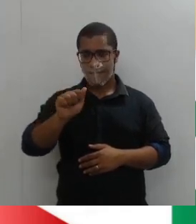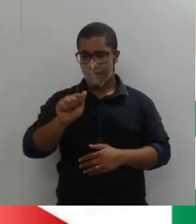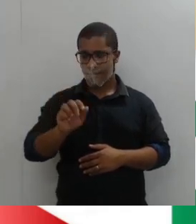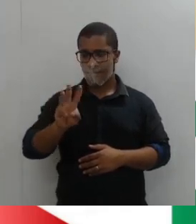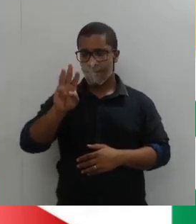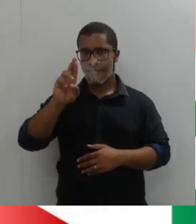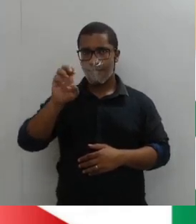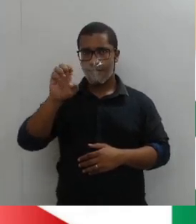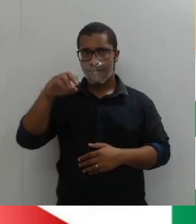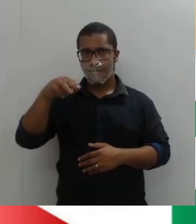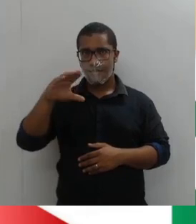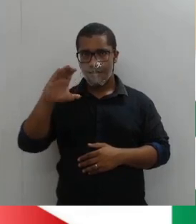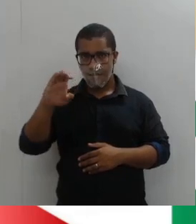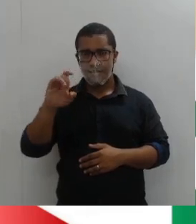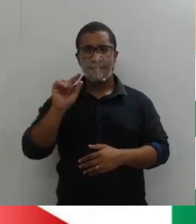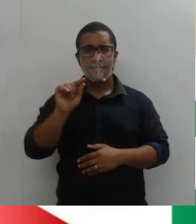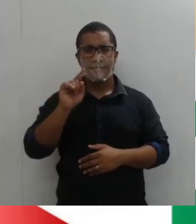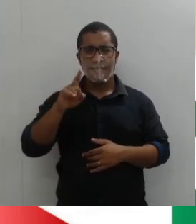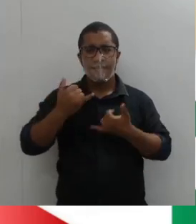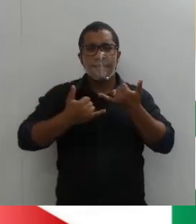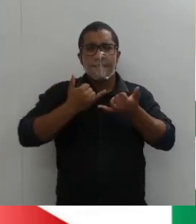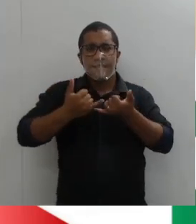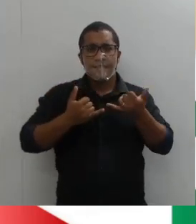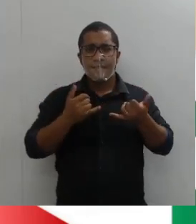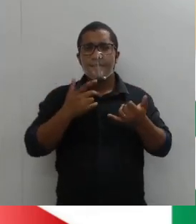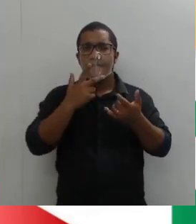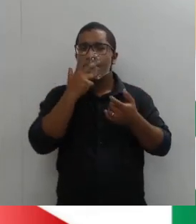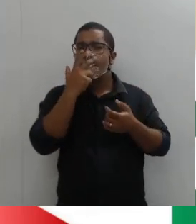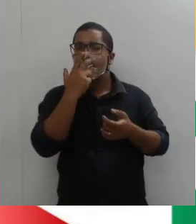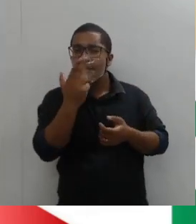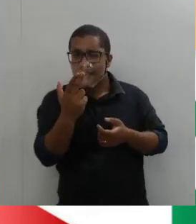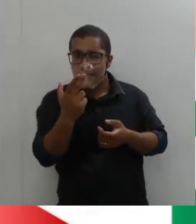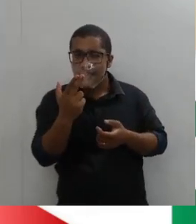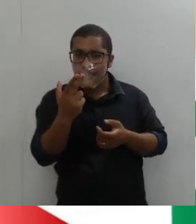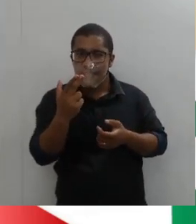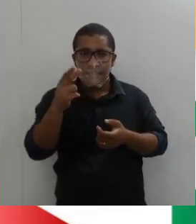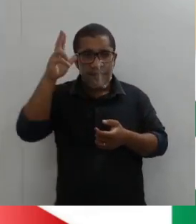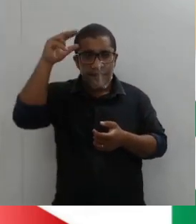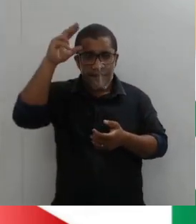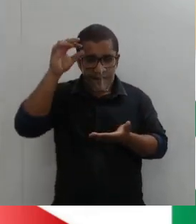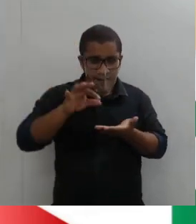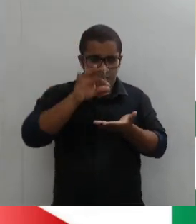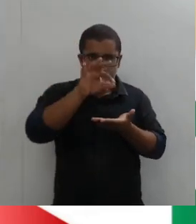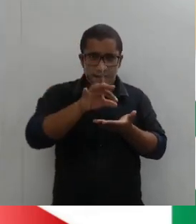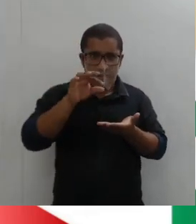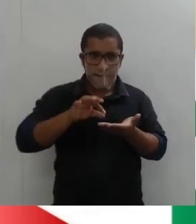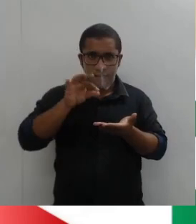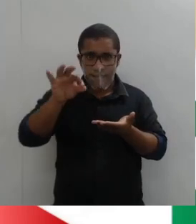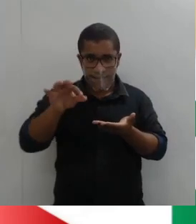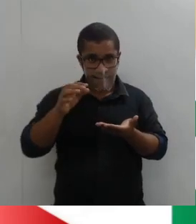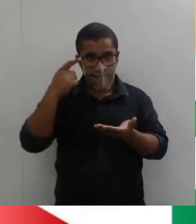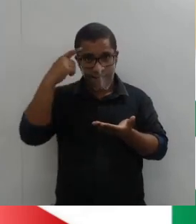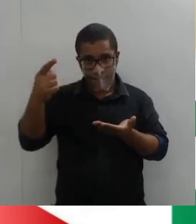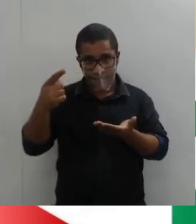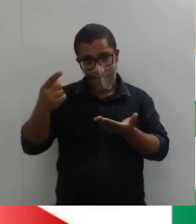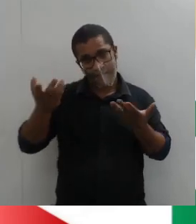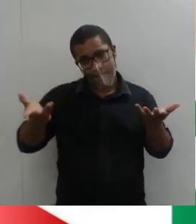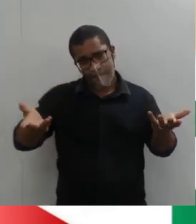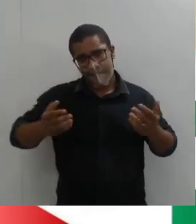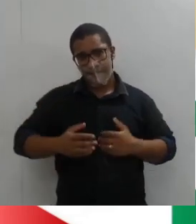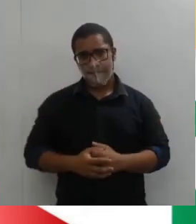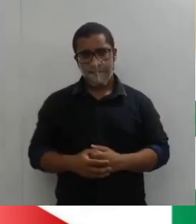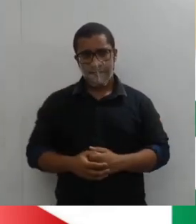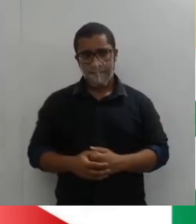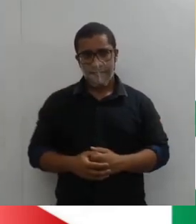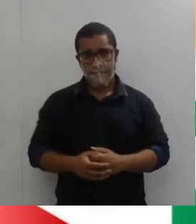que seria mais ou menos um xadrez, né, uma primeira concepção do que seria o xadrez.